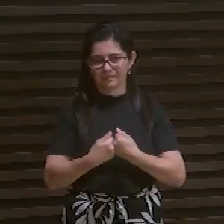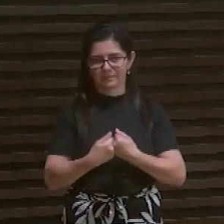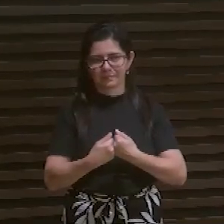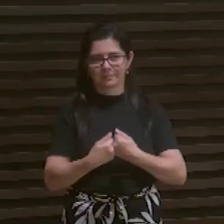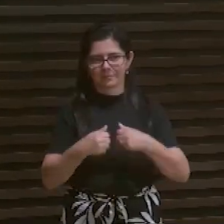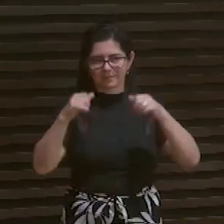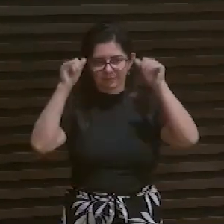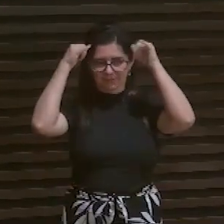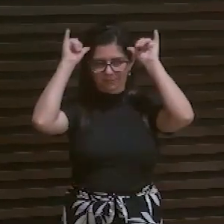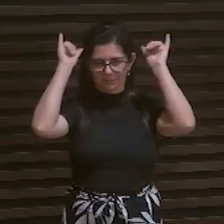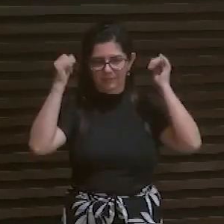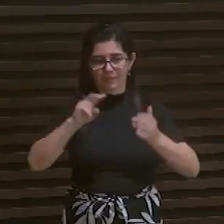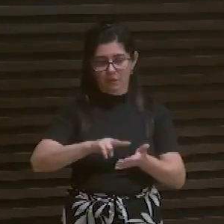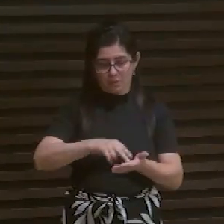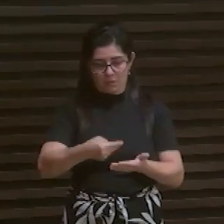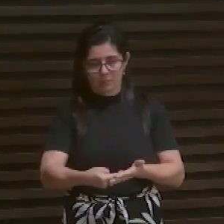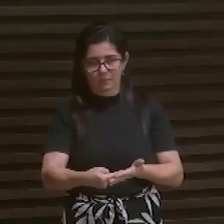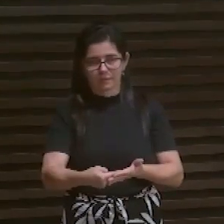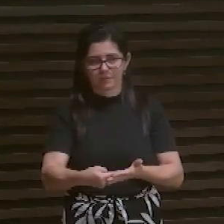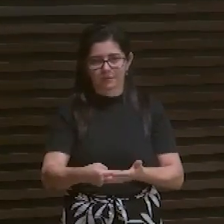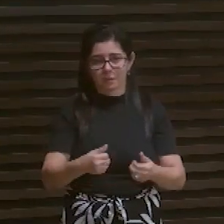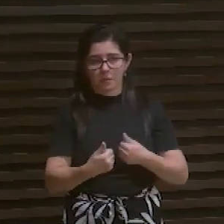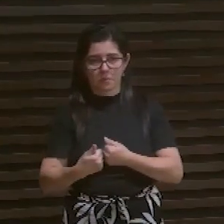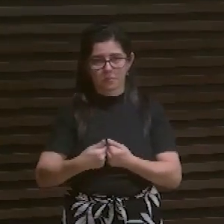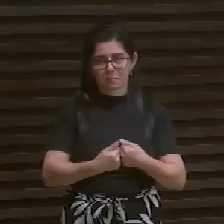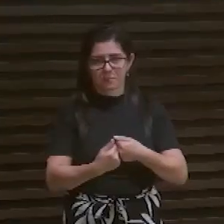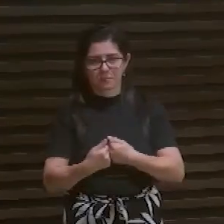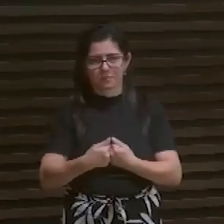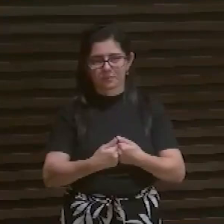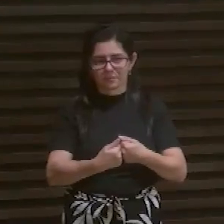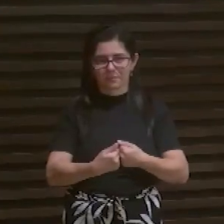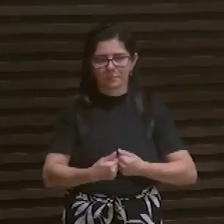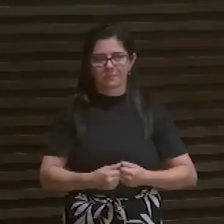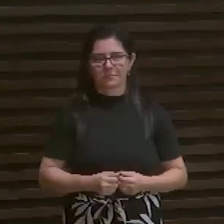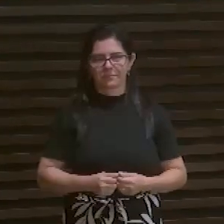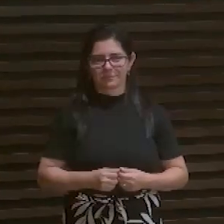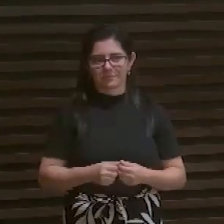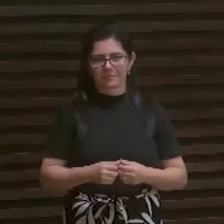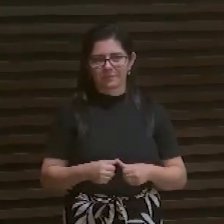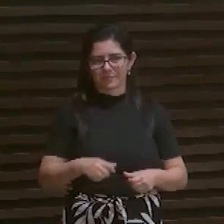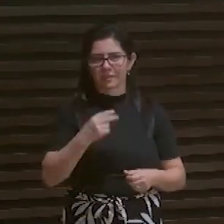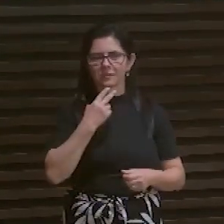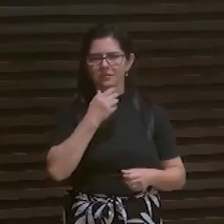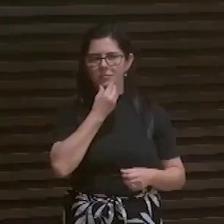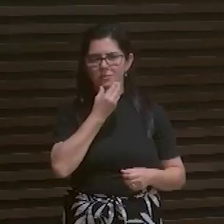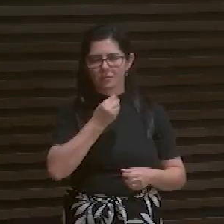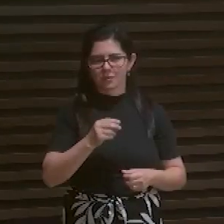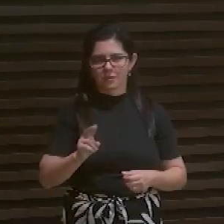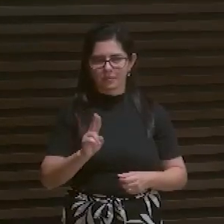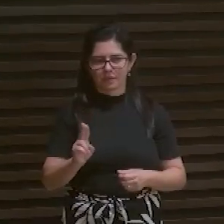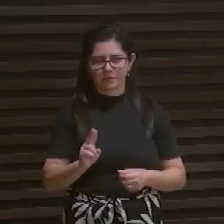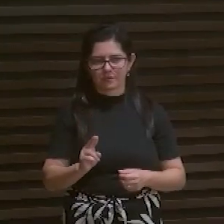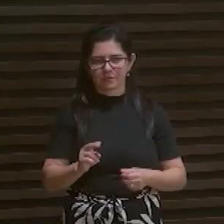carregando tropeçam e a arca quase cai da carroça. Nesse momento, Uzá, com boa intenção, pensa: não vou deixar a arca cair. E